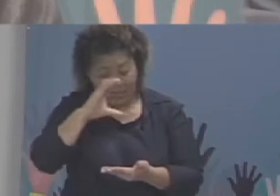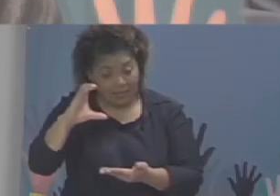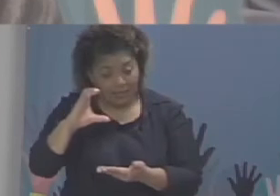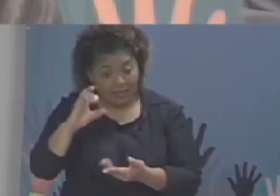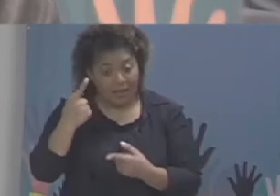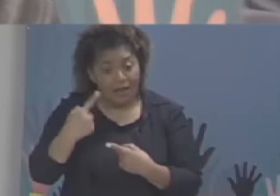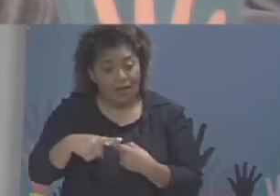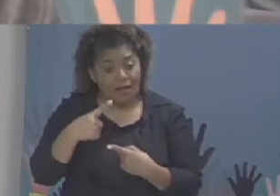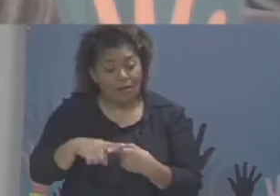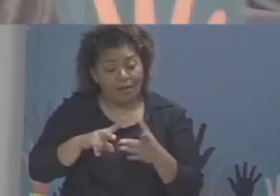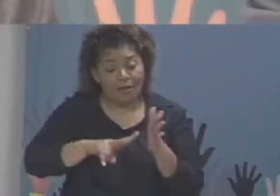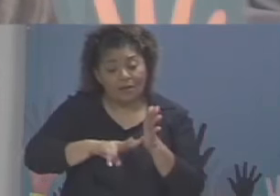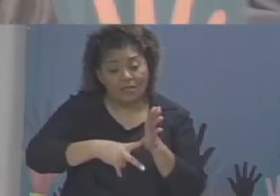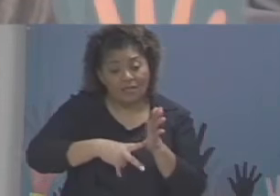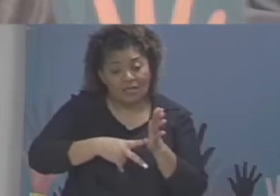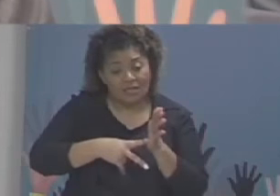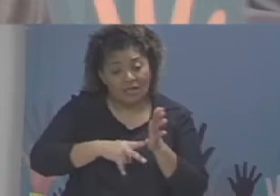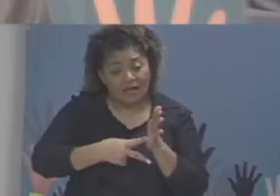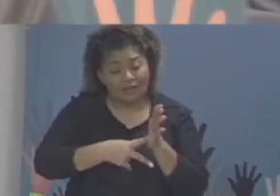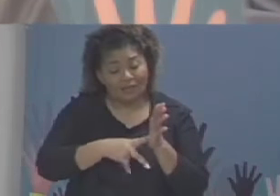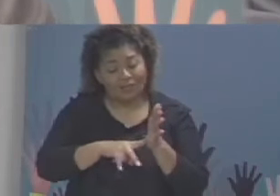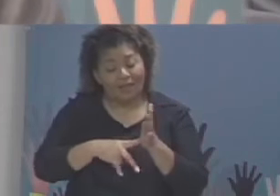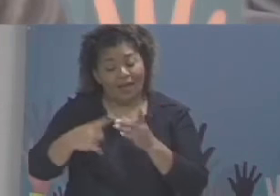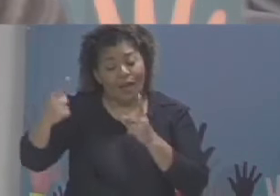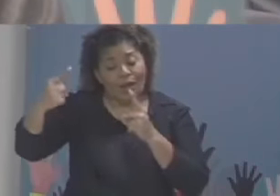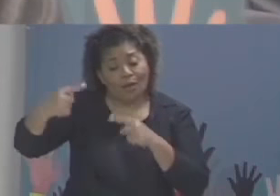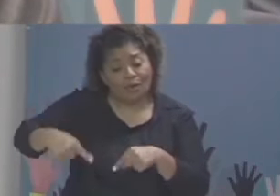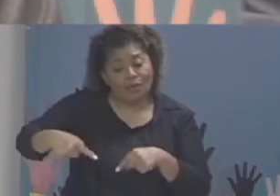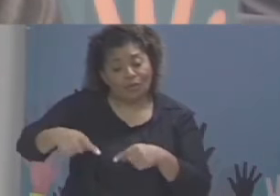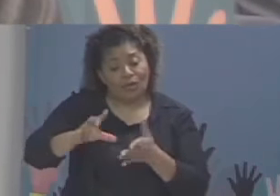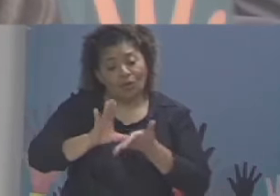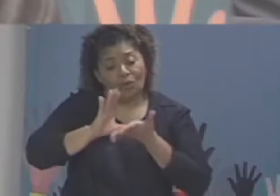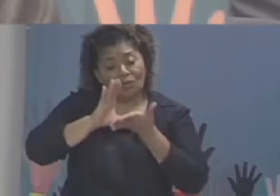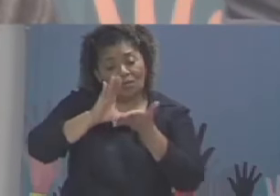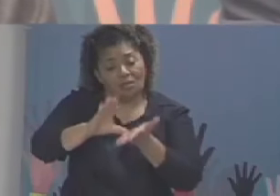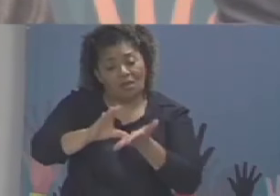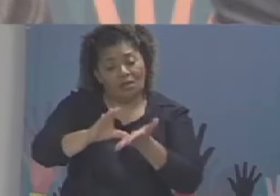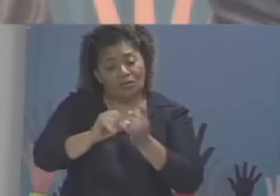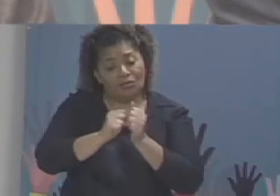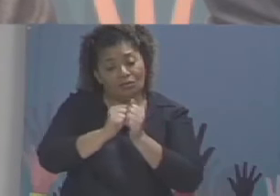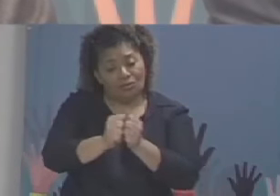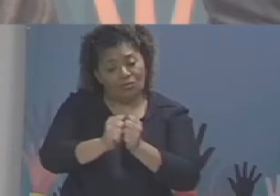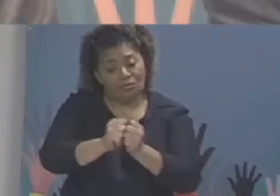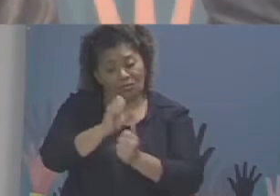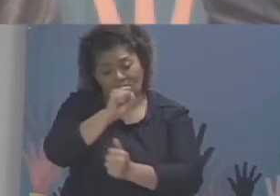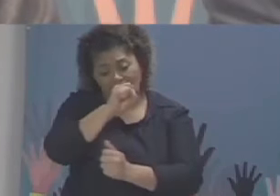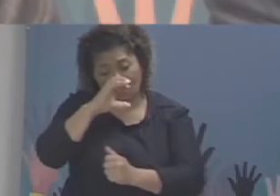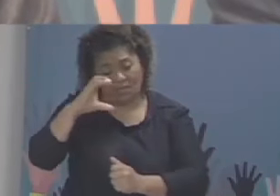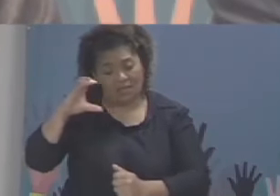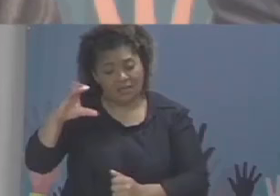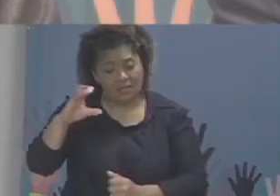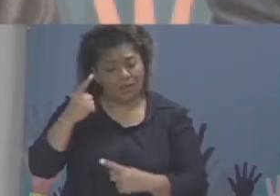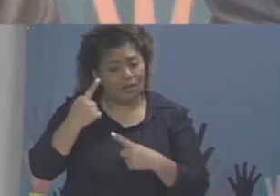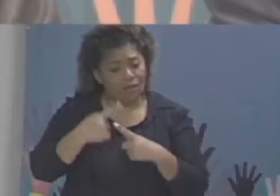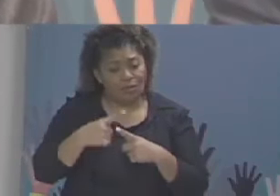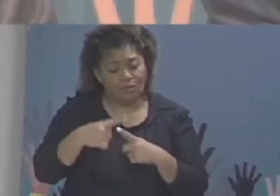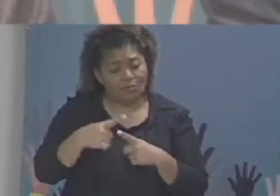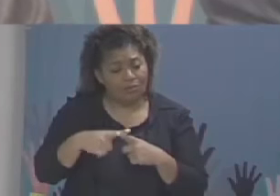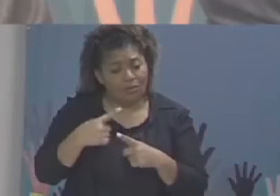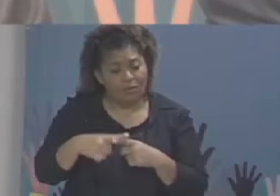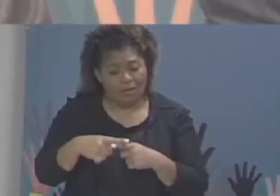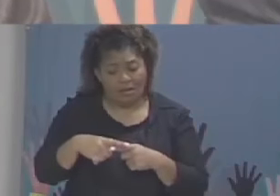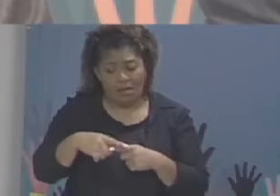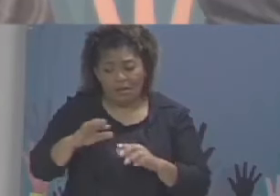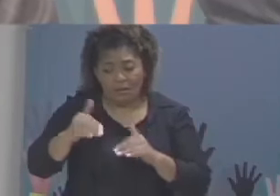enxerga o Sindicato de Santa Catarina como oposição à gestão do Conselho de Santa Catarina. É só por isso, porque quando é para os parceiros